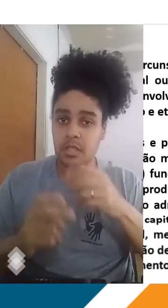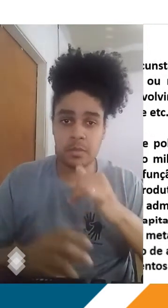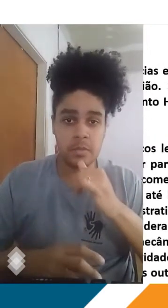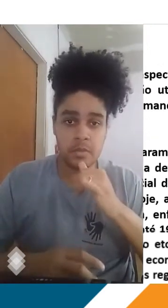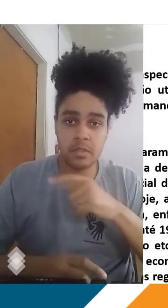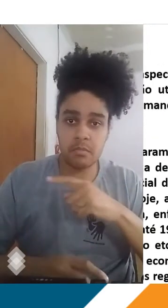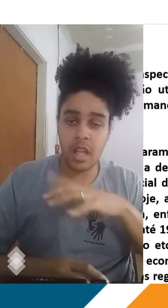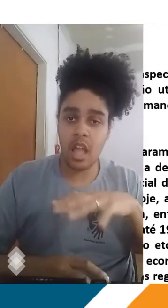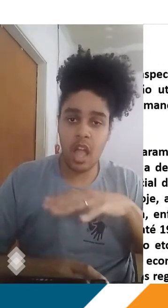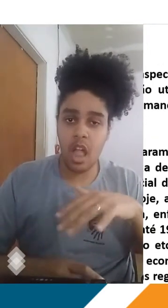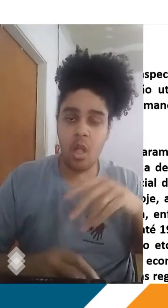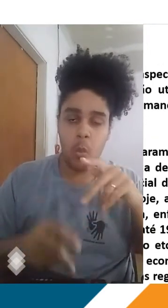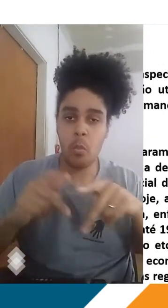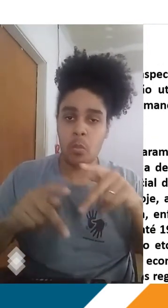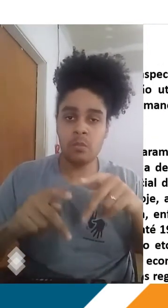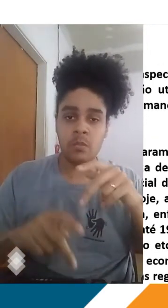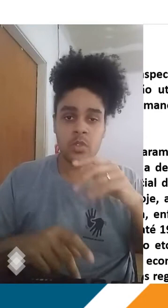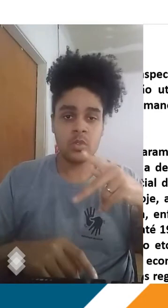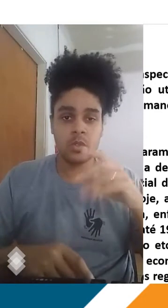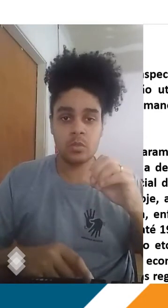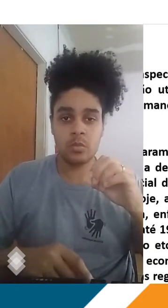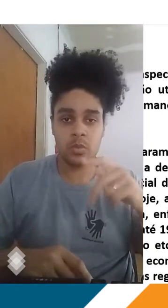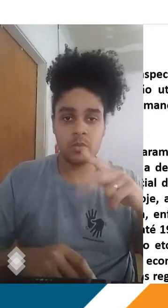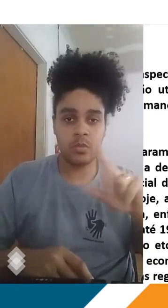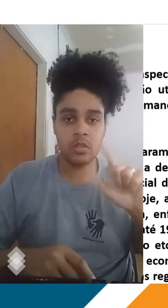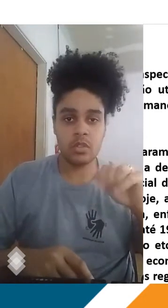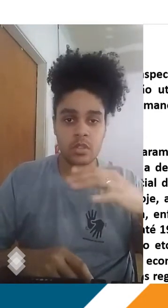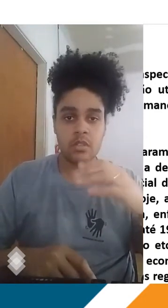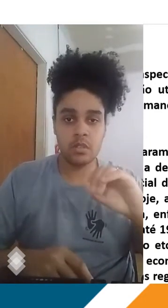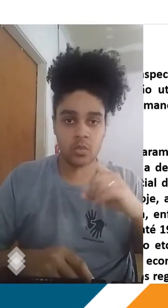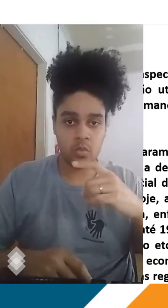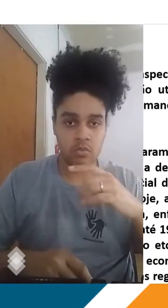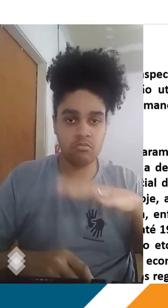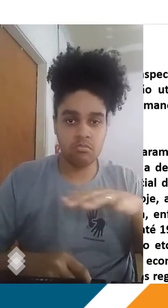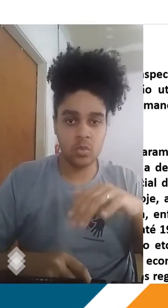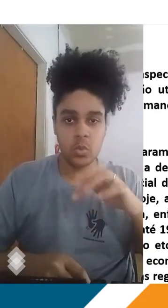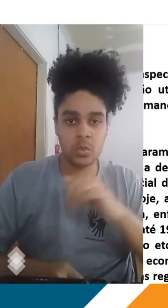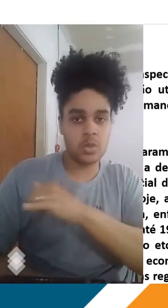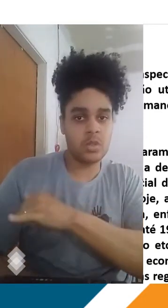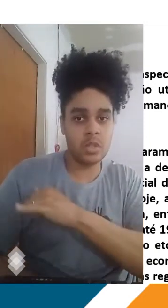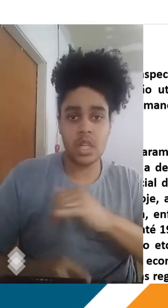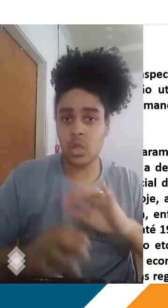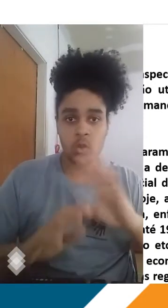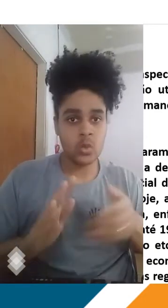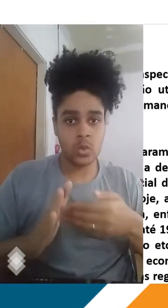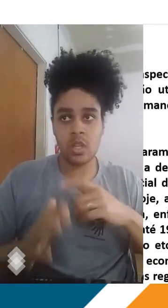exemplo, no quadro de população das regiões do estado do Rio. Por exemplo, a população total do